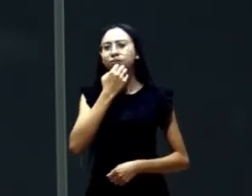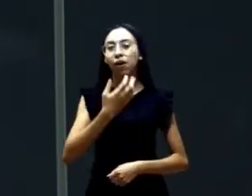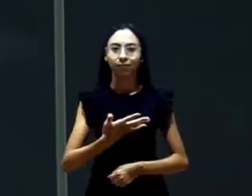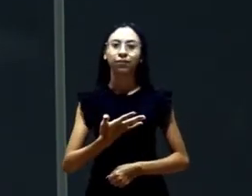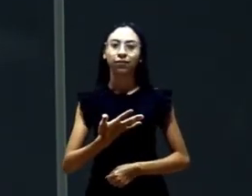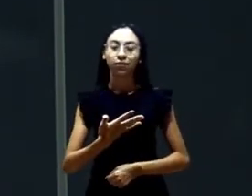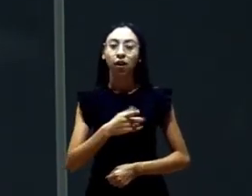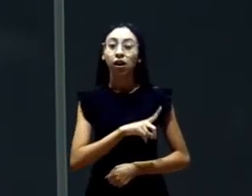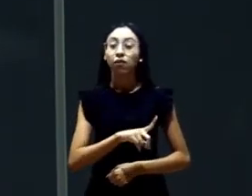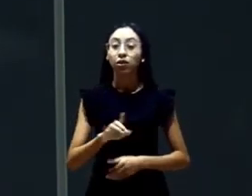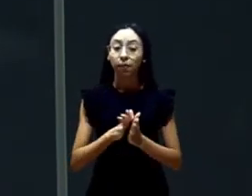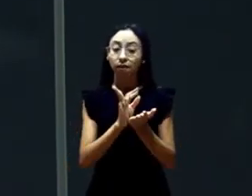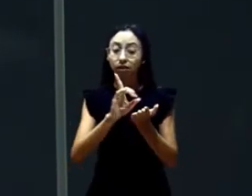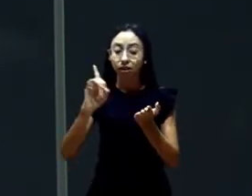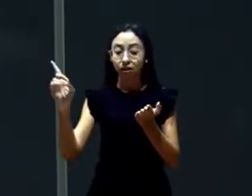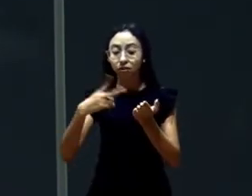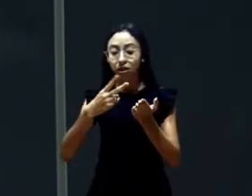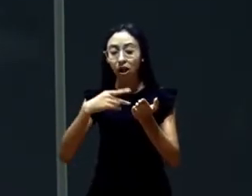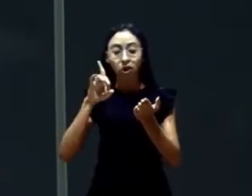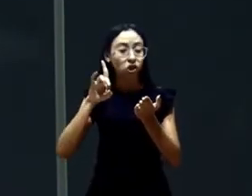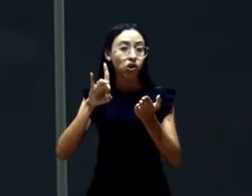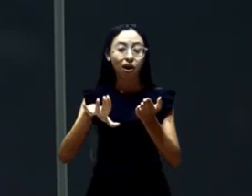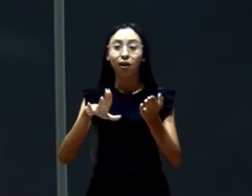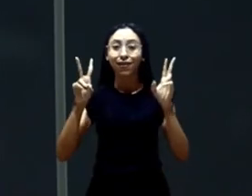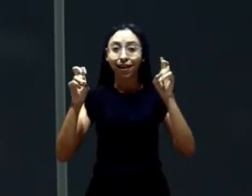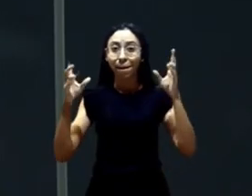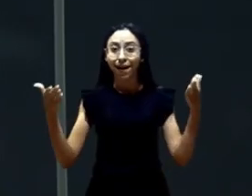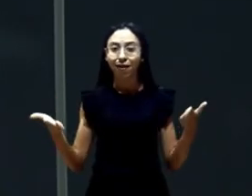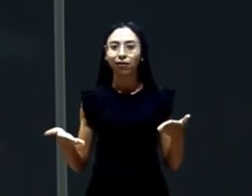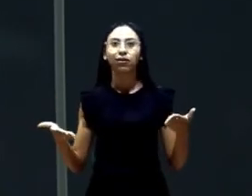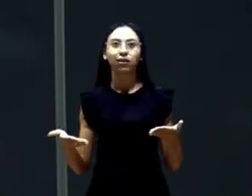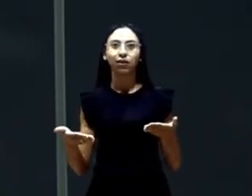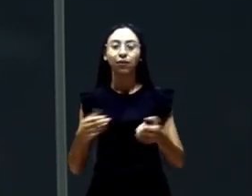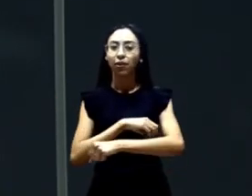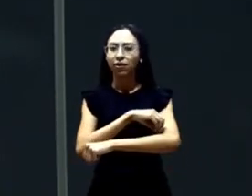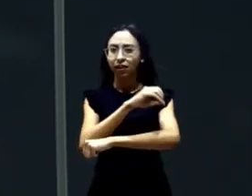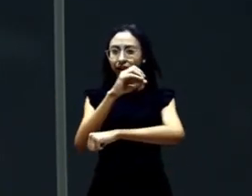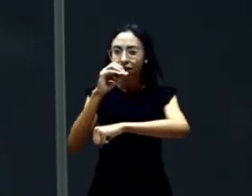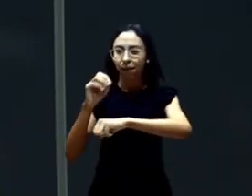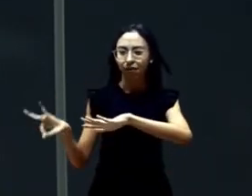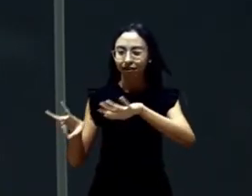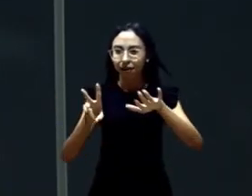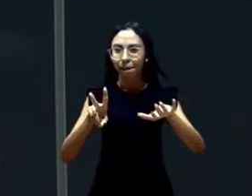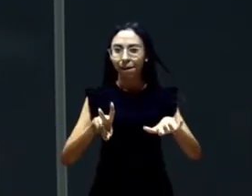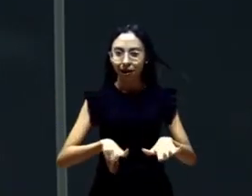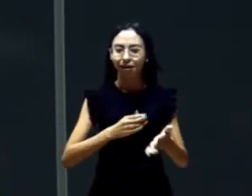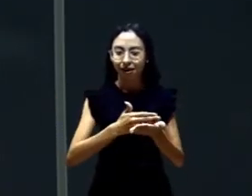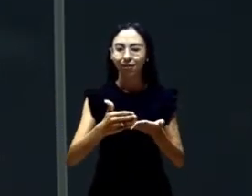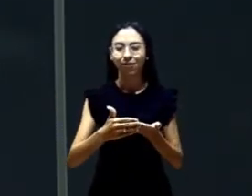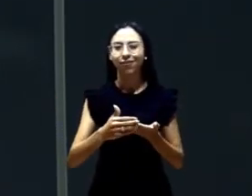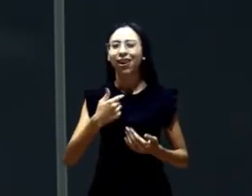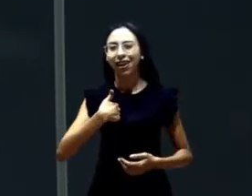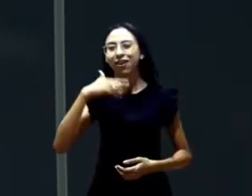só nele, no capítulo inteiro, essa semana, tenho certeza que você vai aprender muita